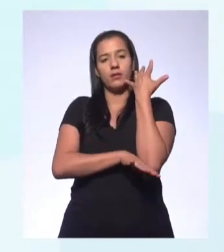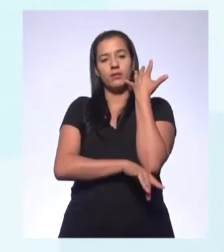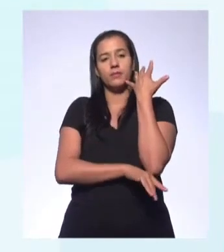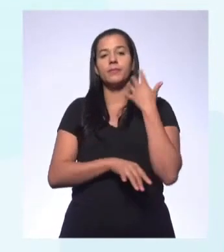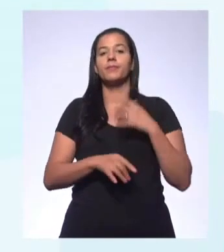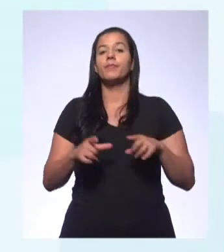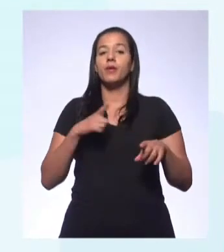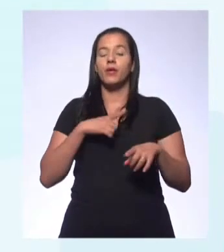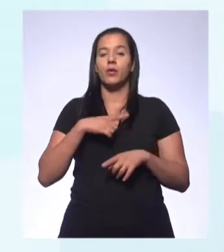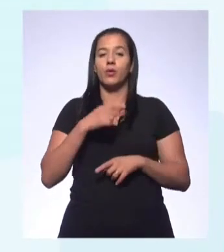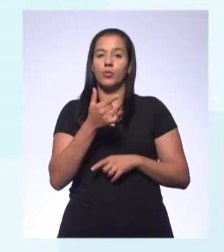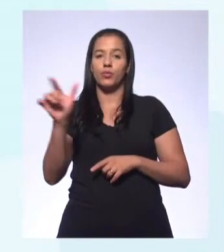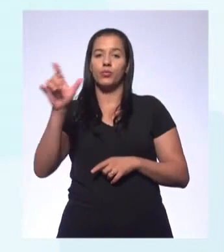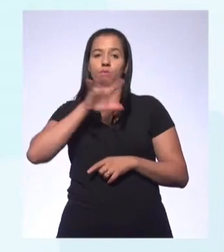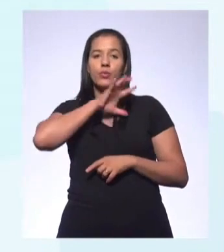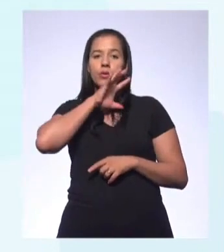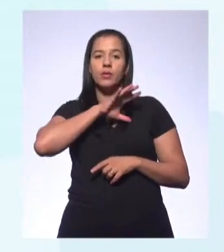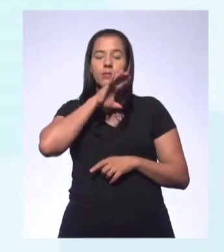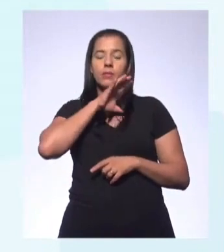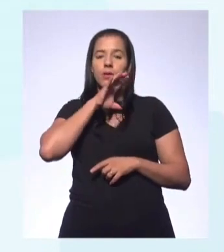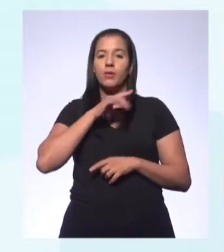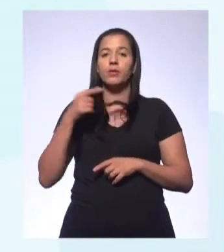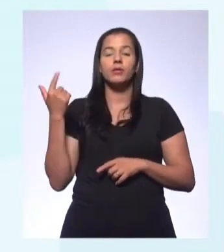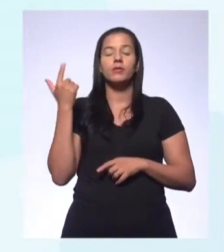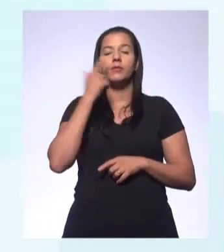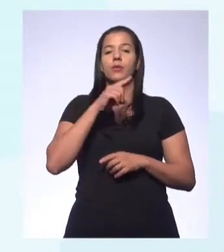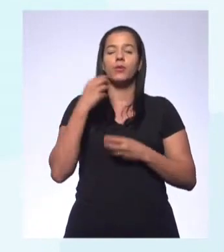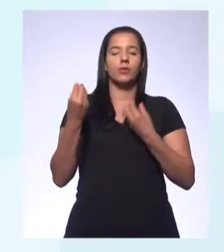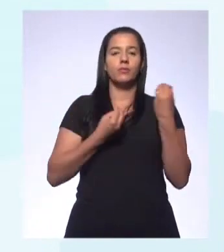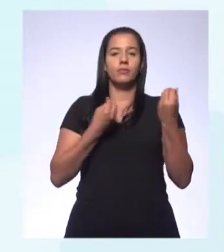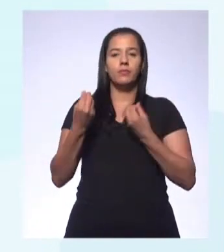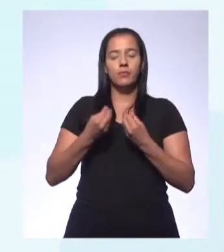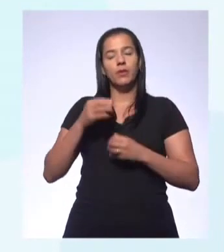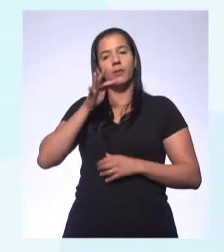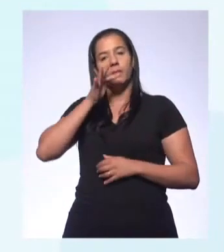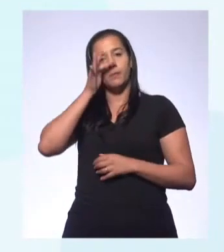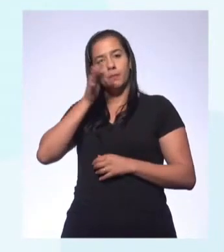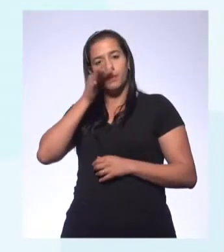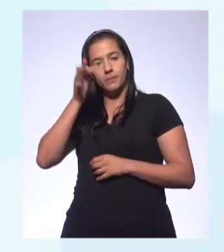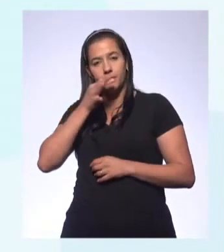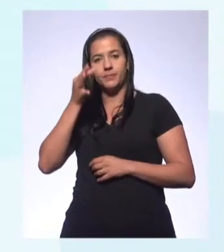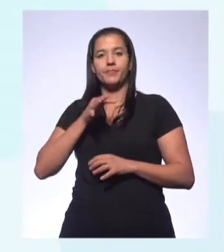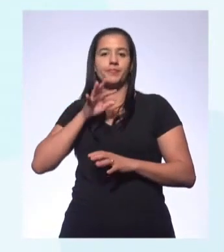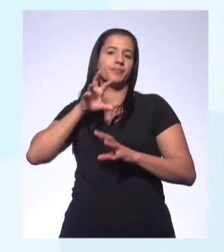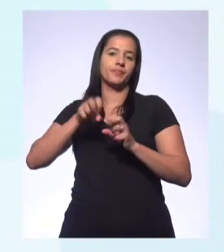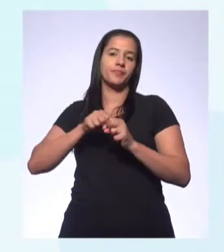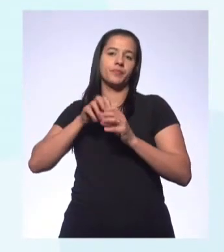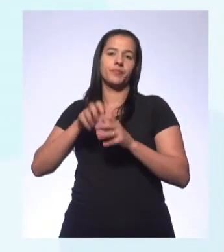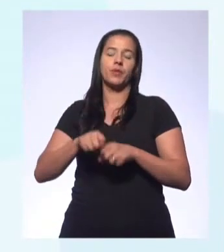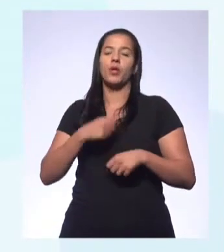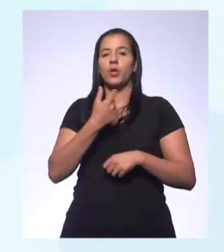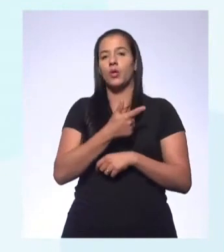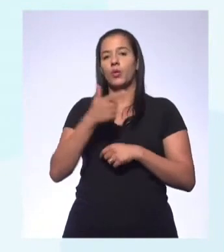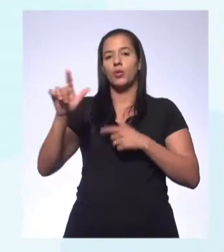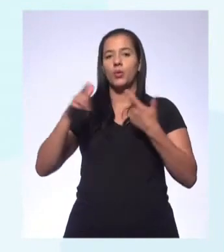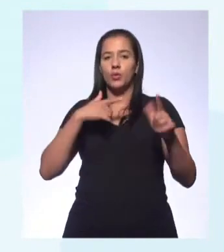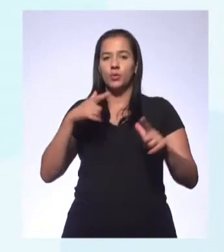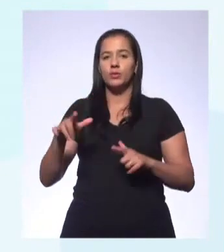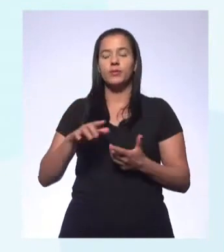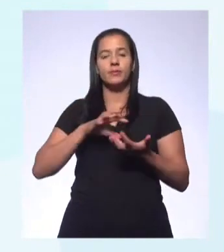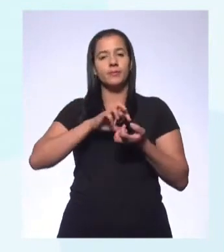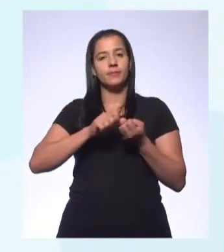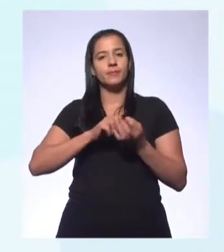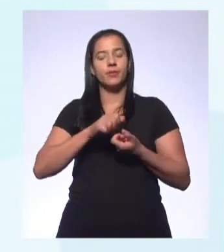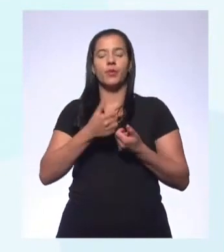os animais recebem o nitrogênio de que necessitam através das plantas e de outra matéria orgânica, tal como